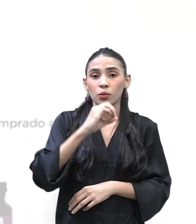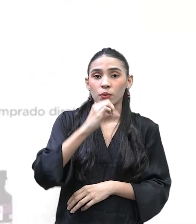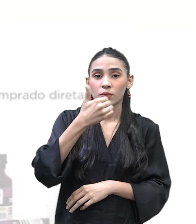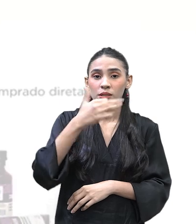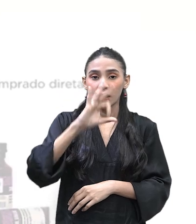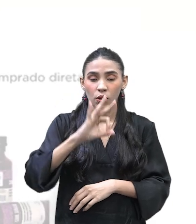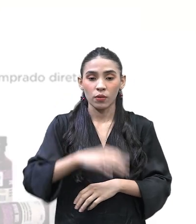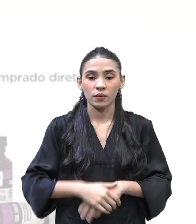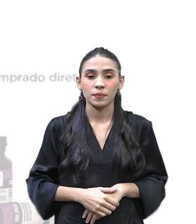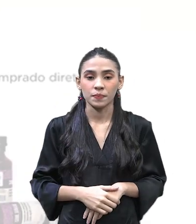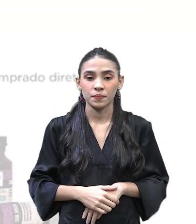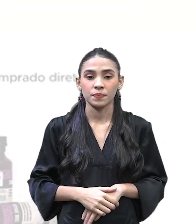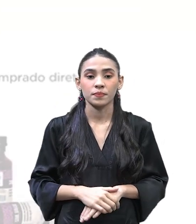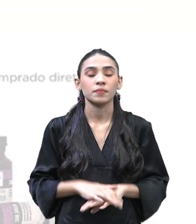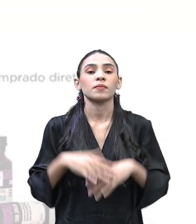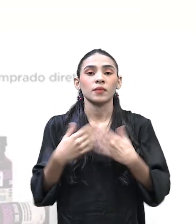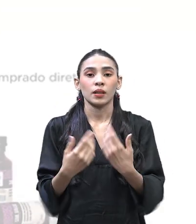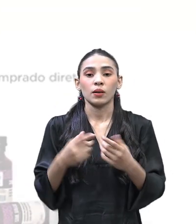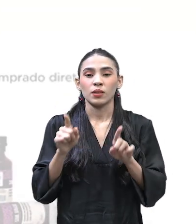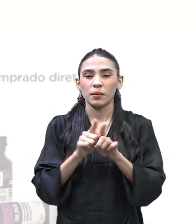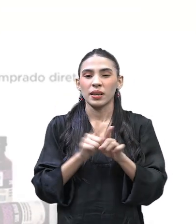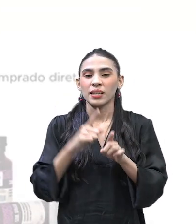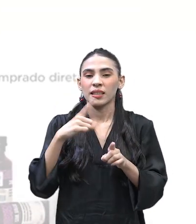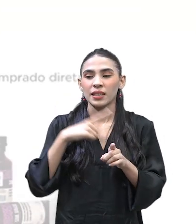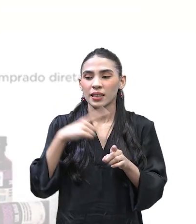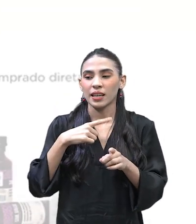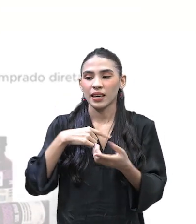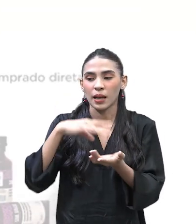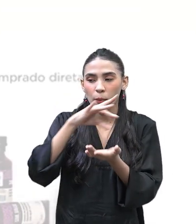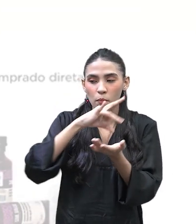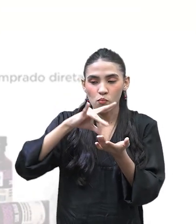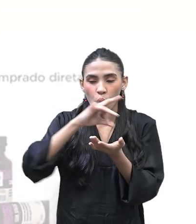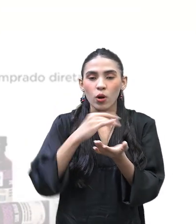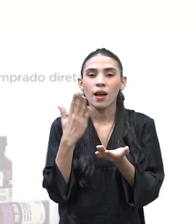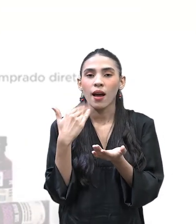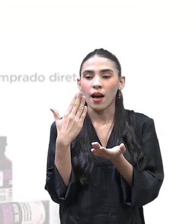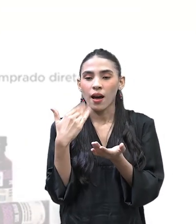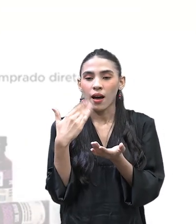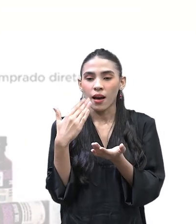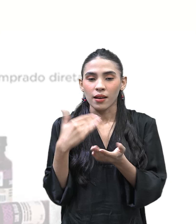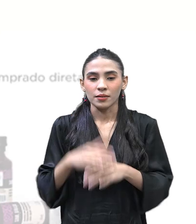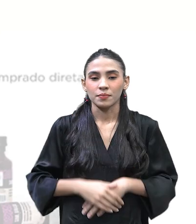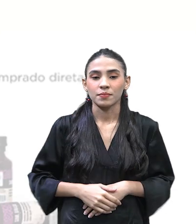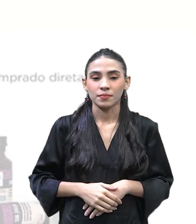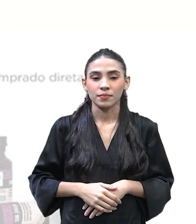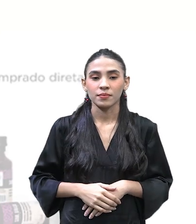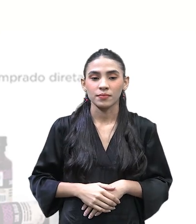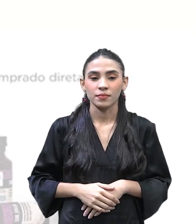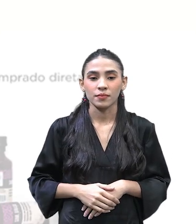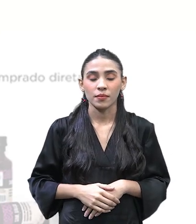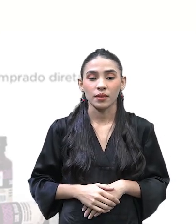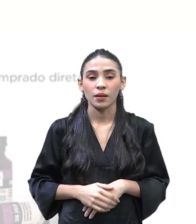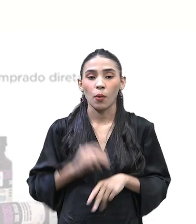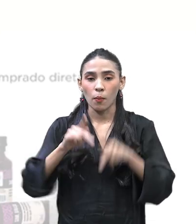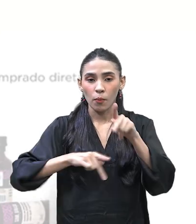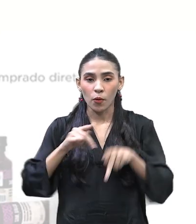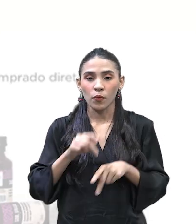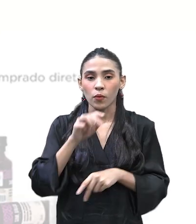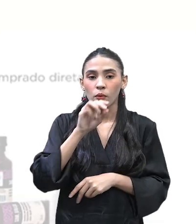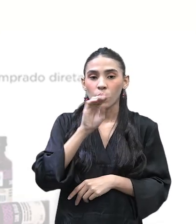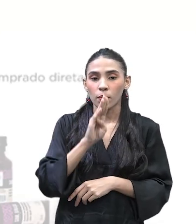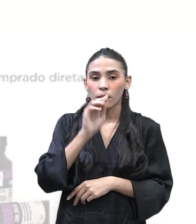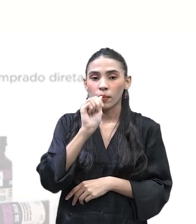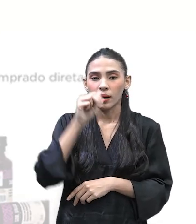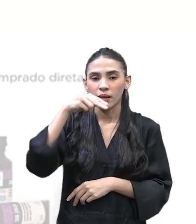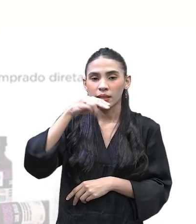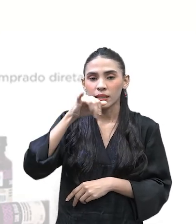Vamos verificar aqui, olha só, eles trabalham com molho de pimenta. De quem? Do nosso povo aqui, ó. Baniwa. Baniwa, obrigada.